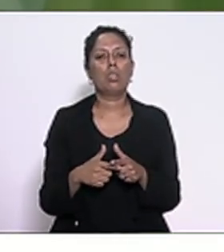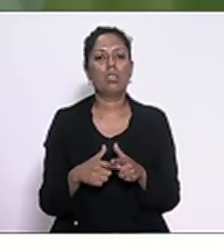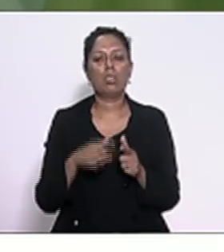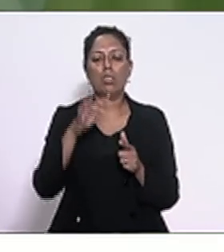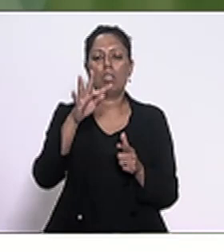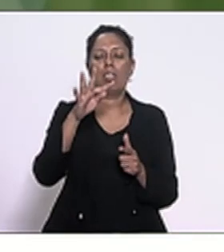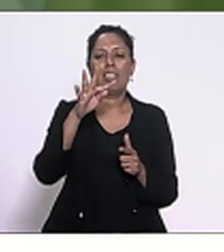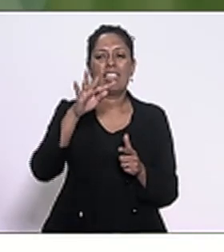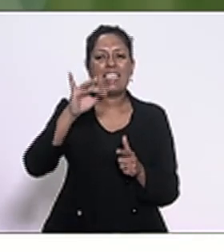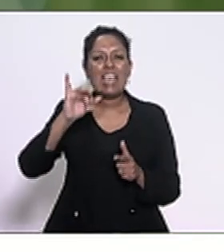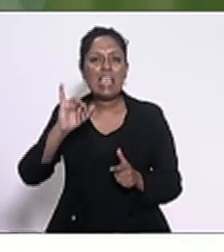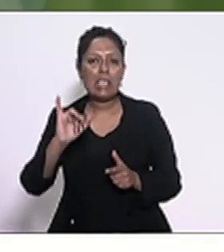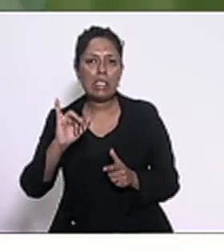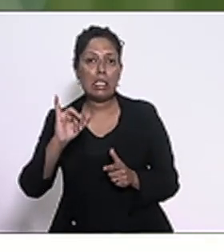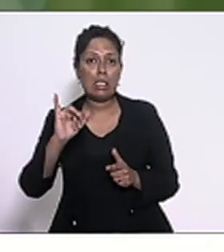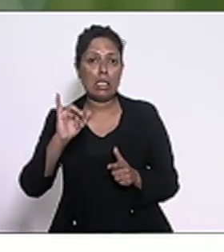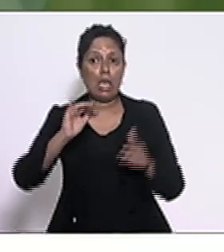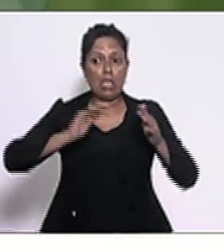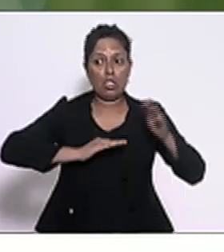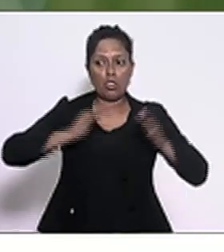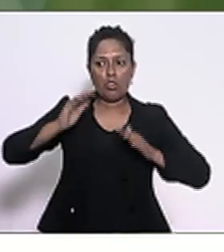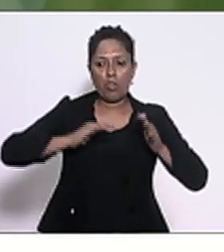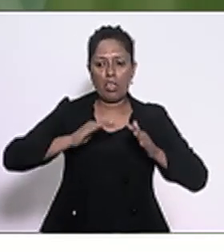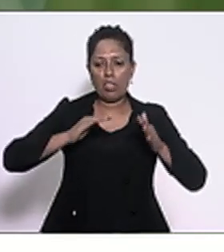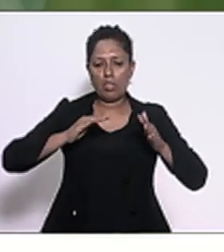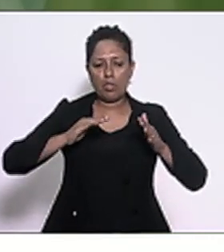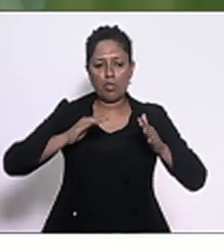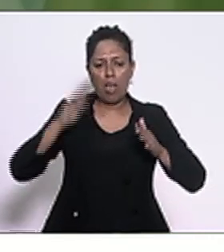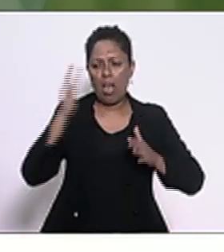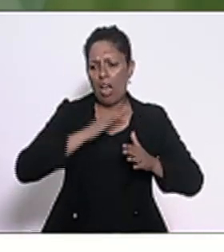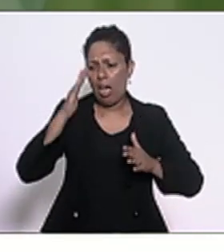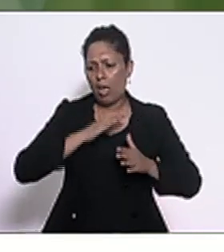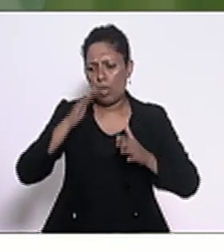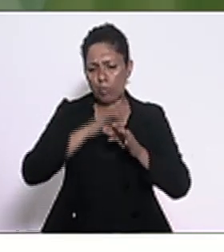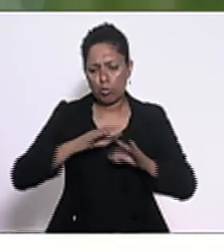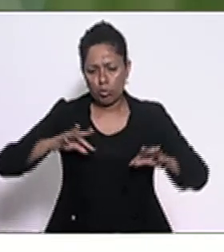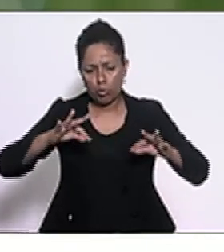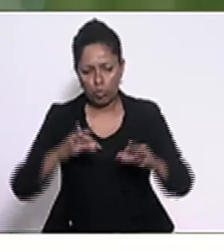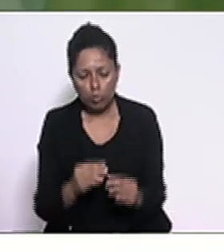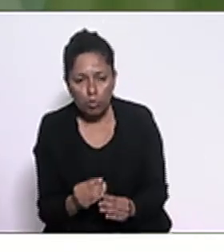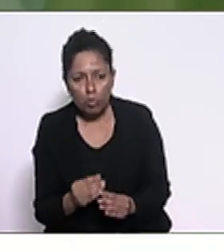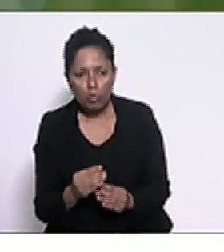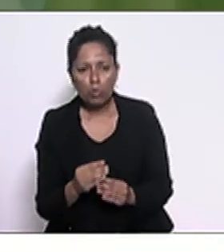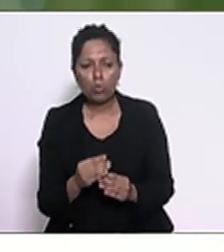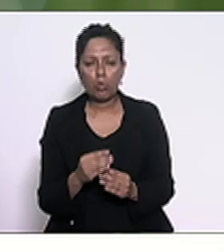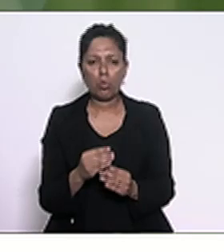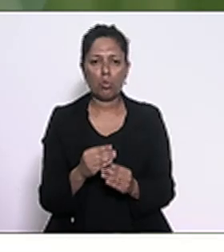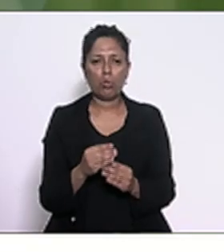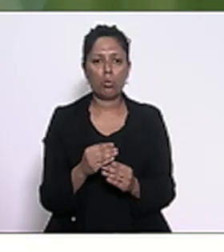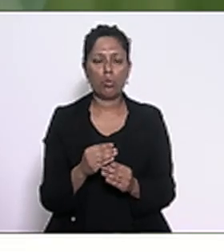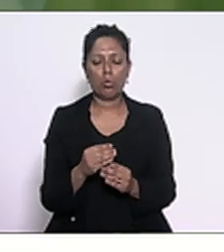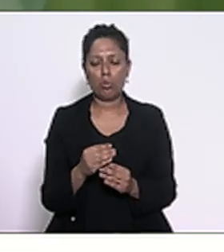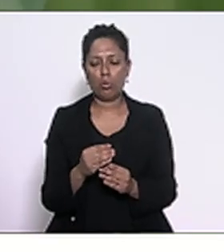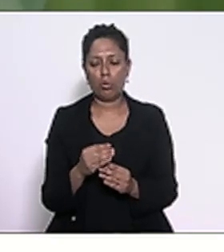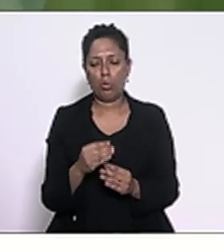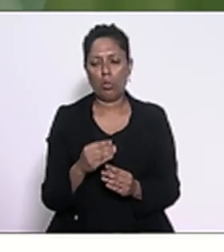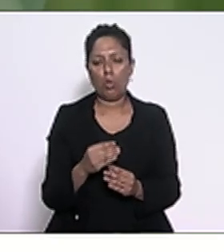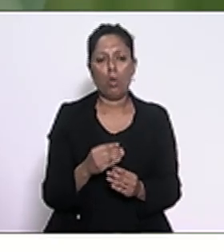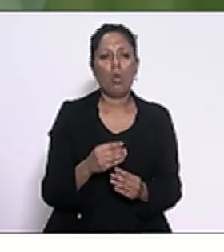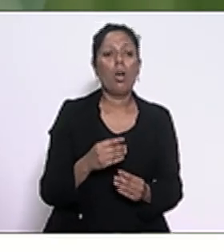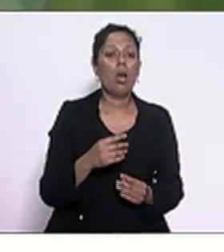sempre aquecido, e quando aquece muito, acaba ocorrendo evasões dos concursados em busca de